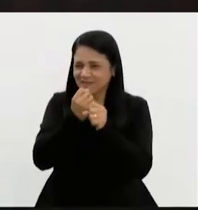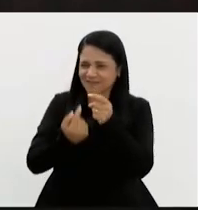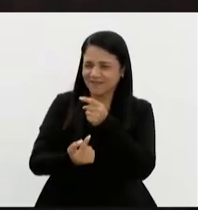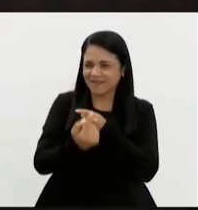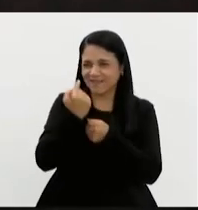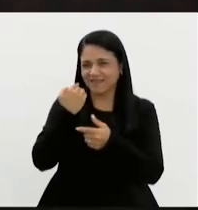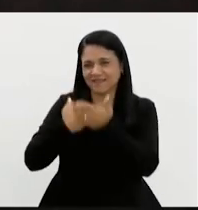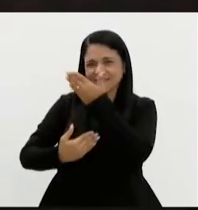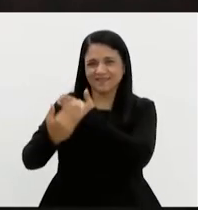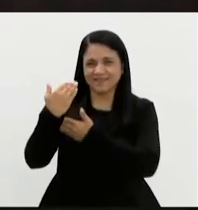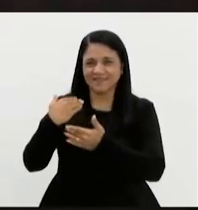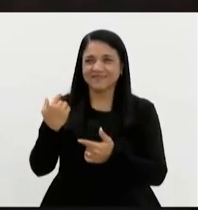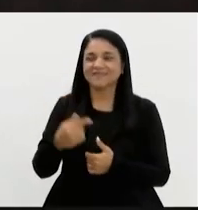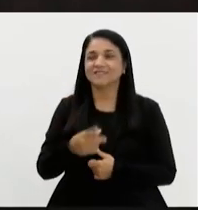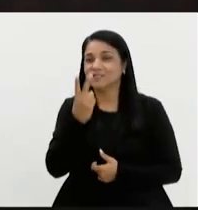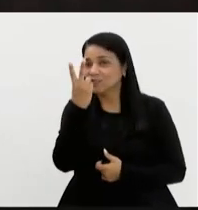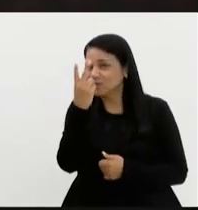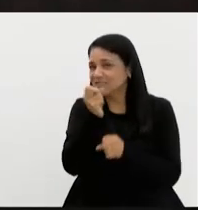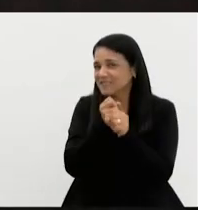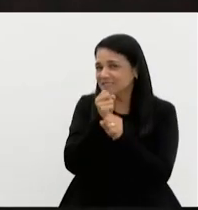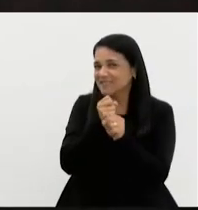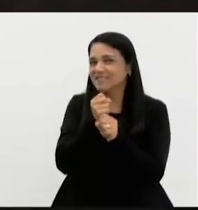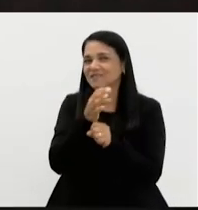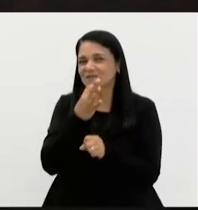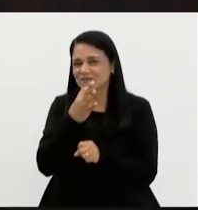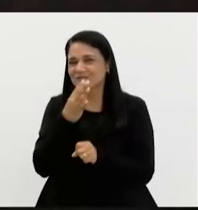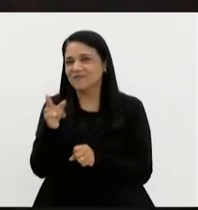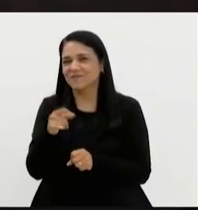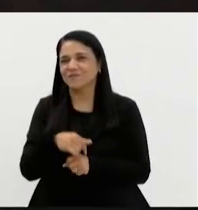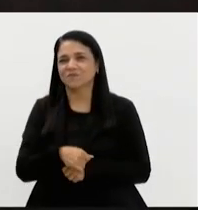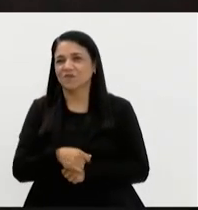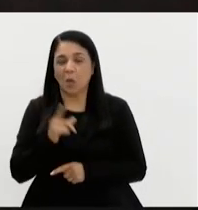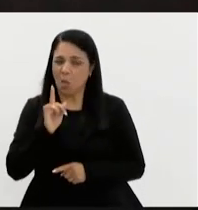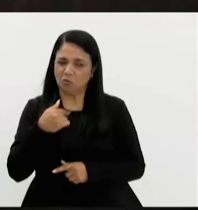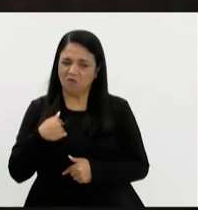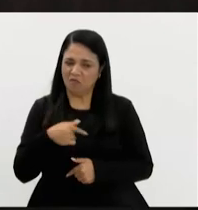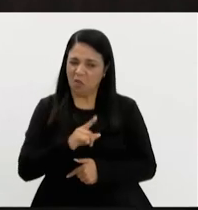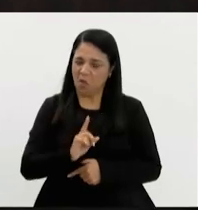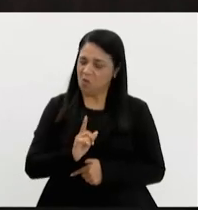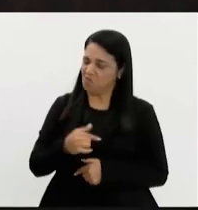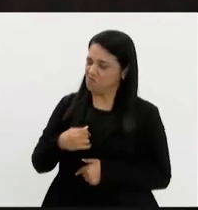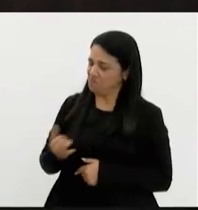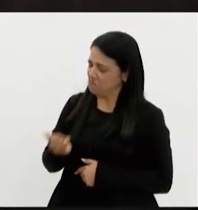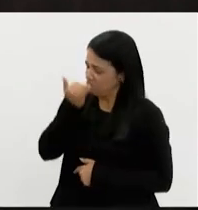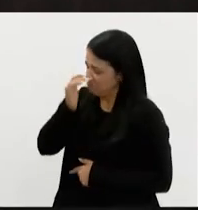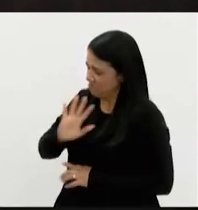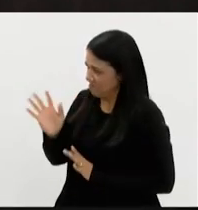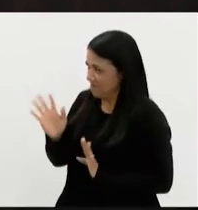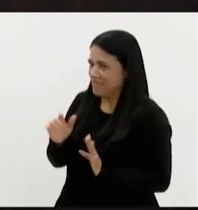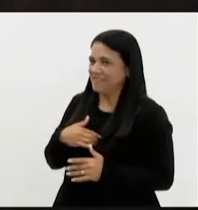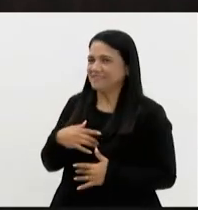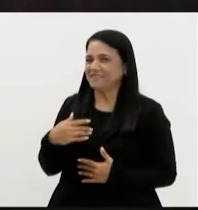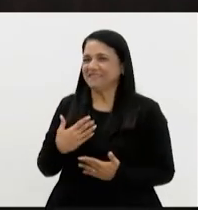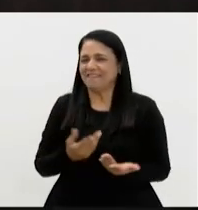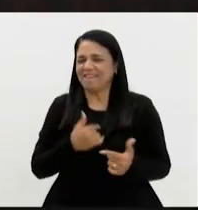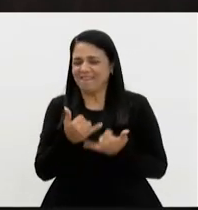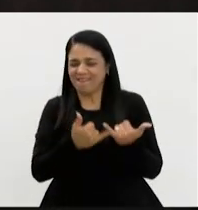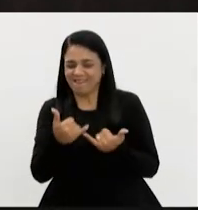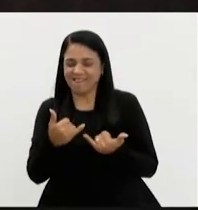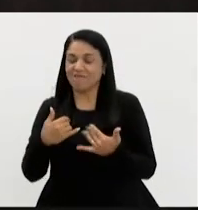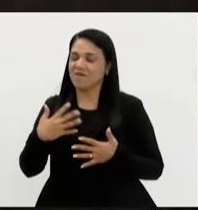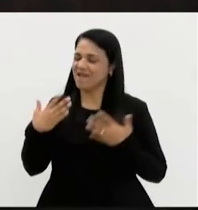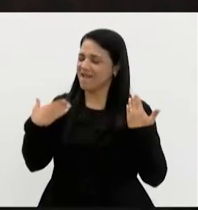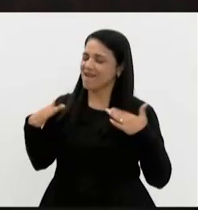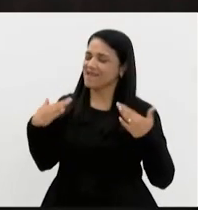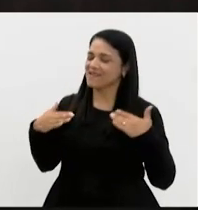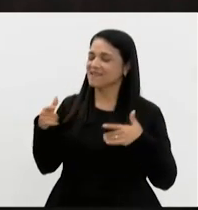primeira edição do livro tem 16 anos então eu nego que estive lá não estava não foi um engano mas é uma alegria solto quero te cumprimentar